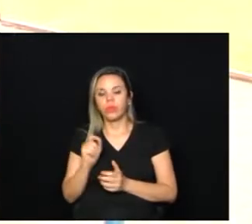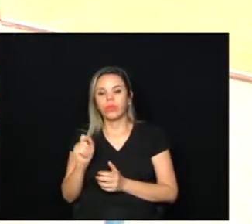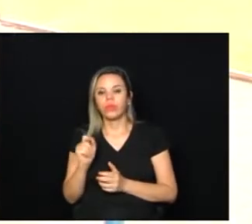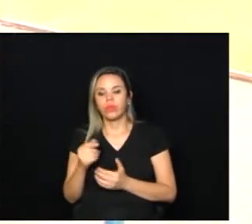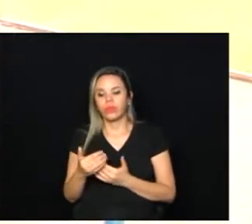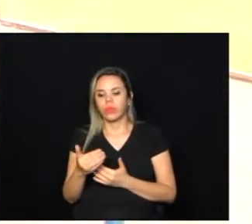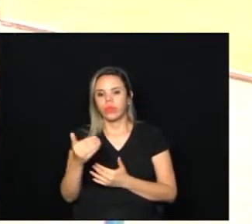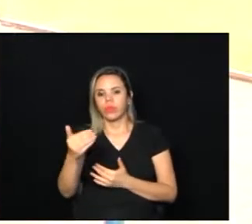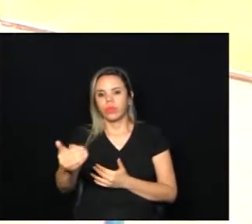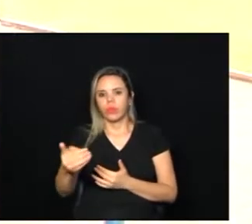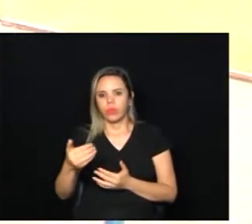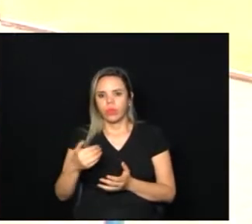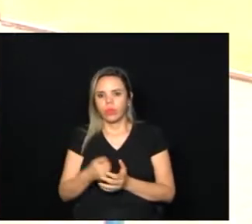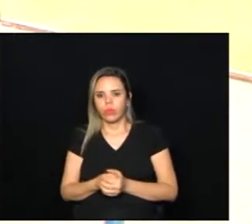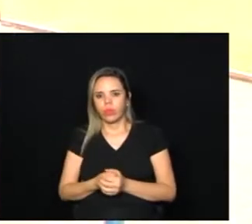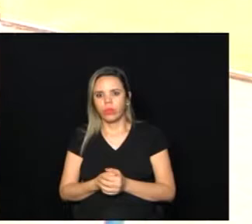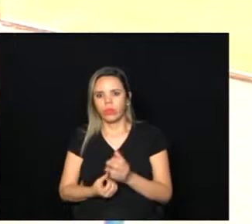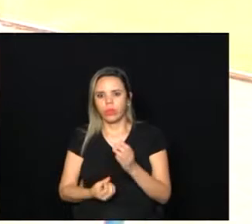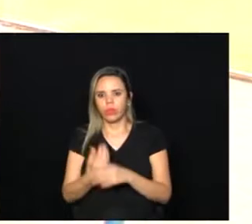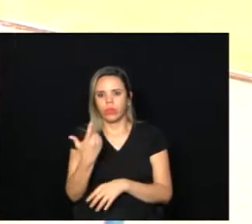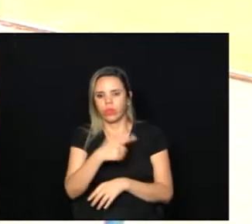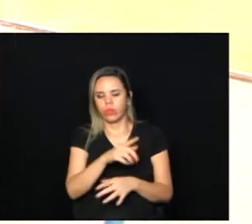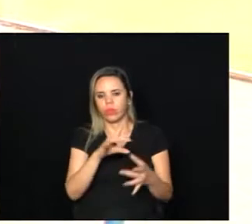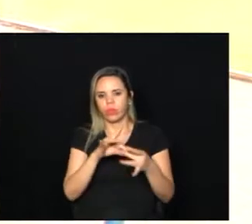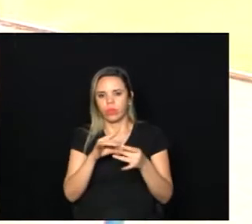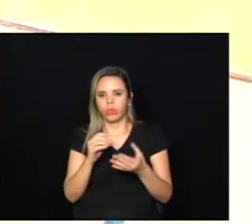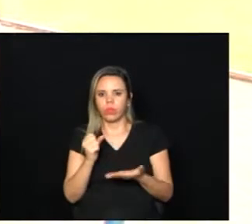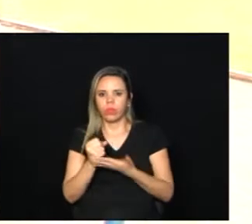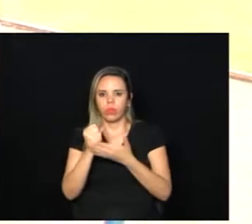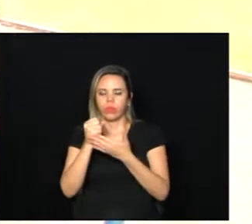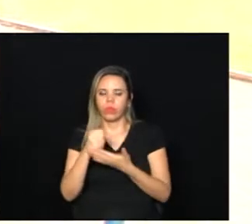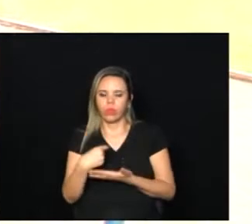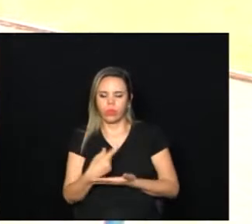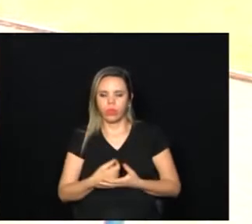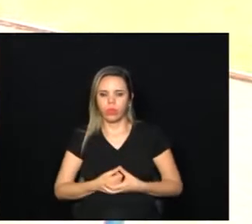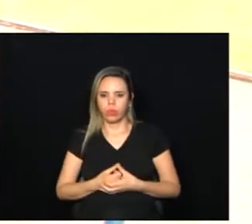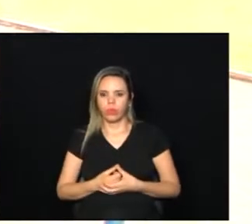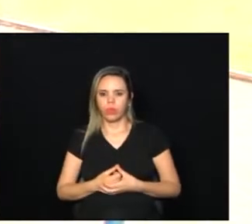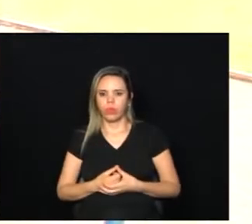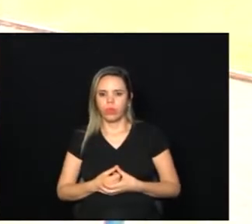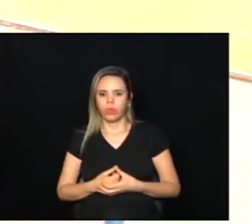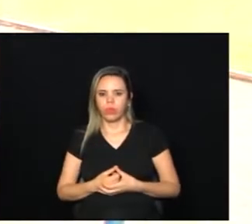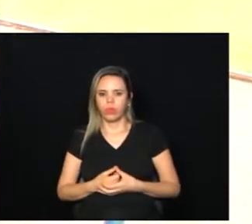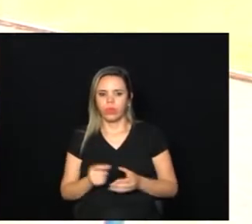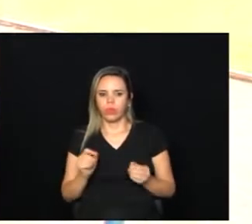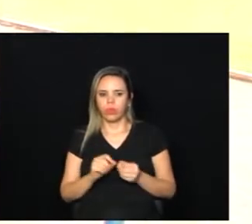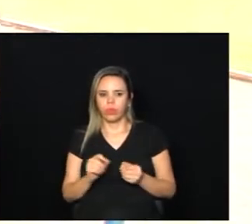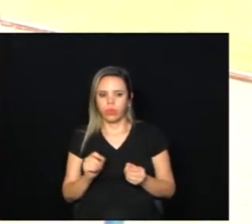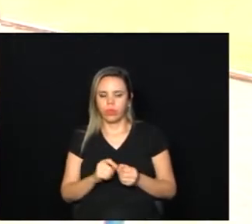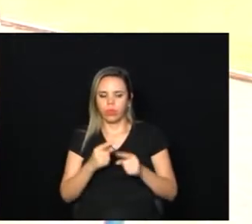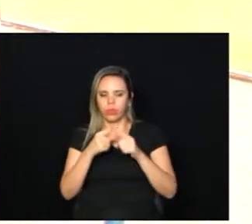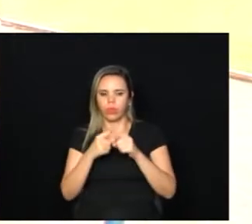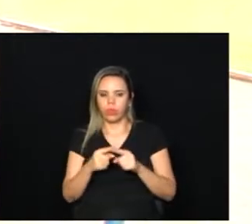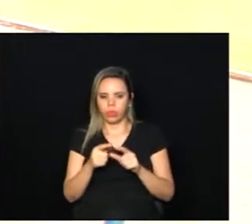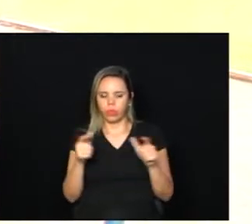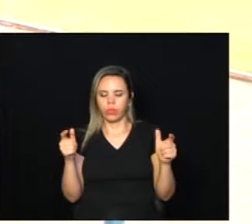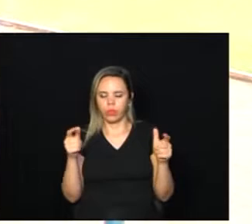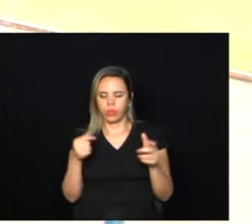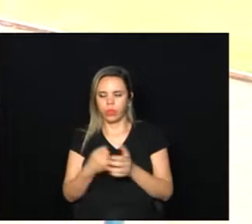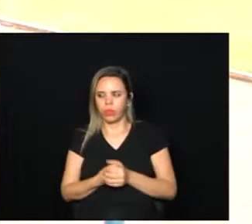nas próximas aparecem mais parceiros aí para poder estar ajudando a gente e a gente fazer um campeonato maior